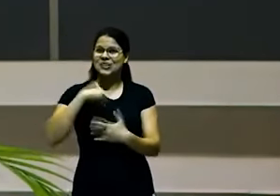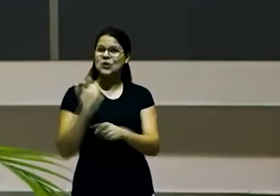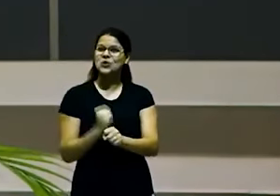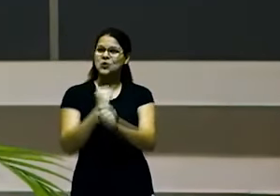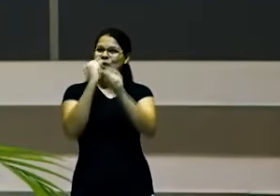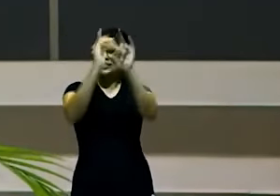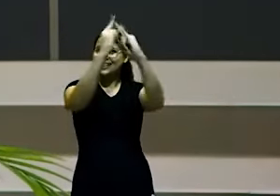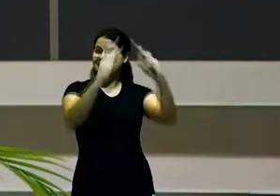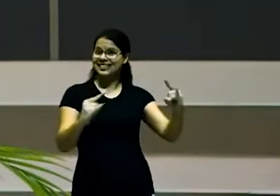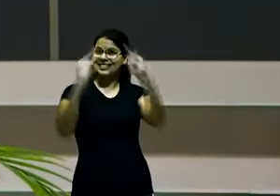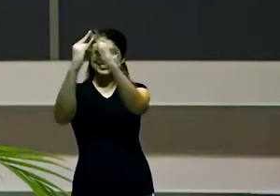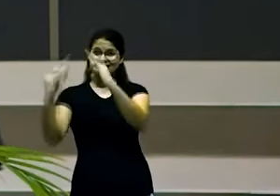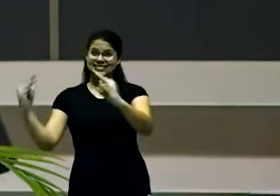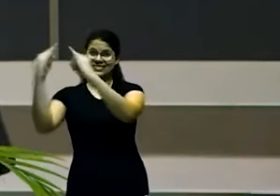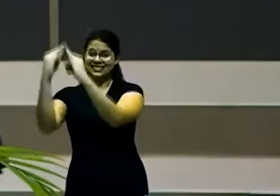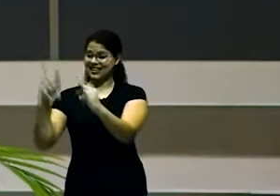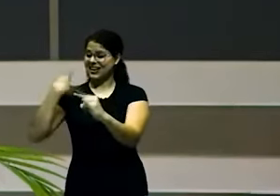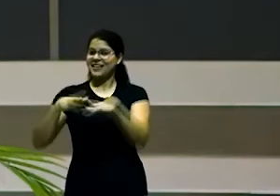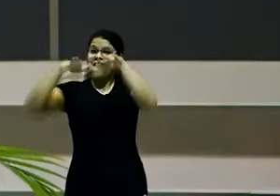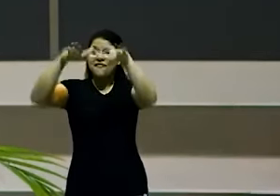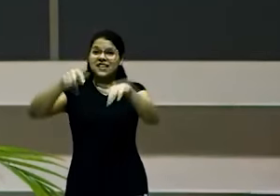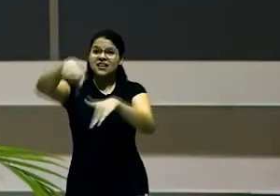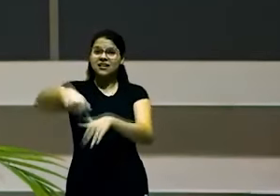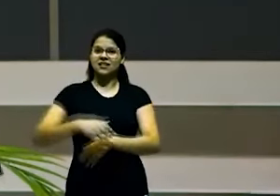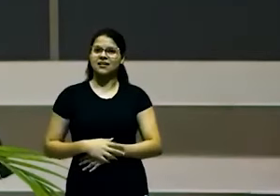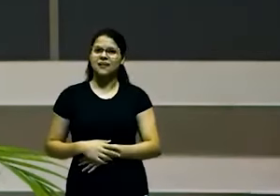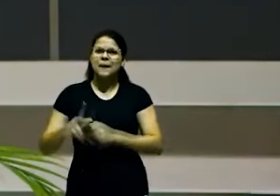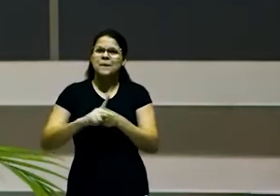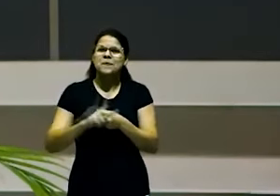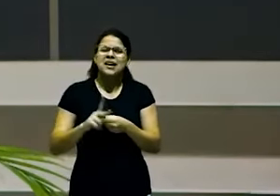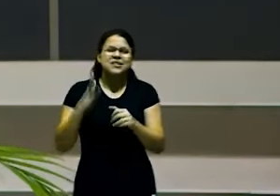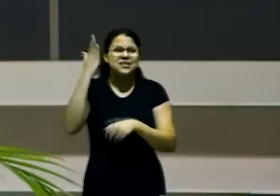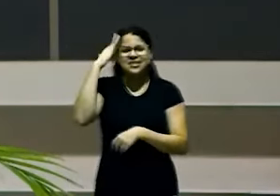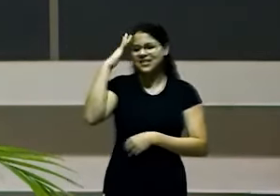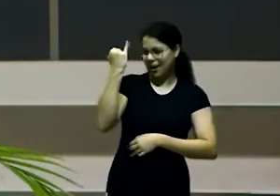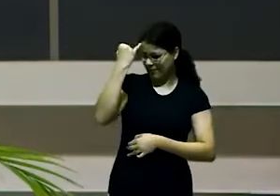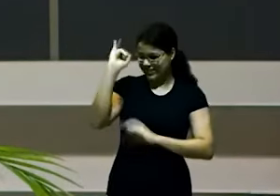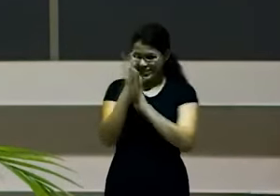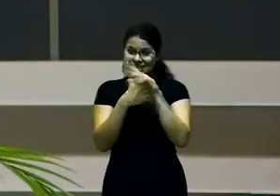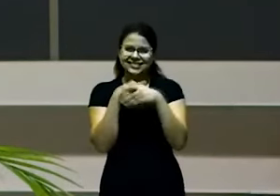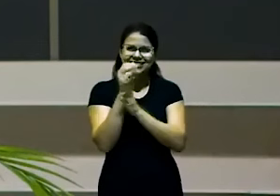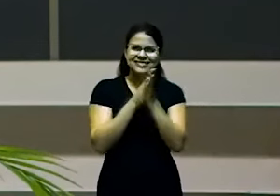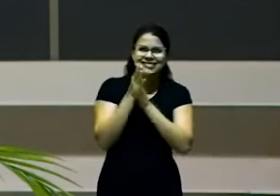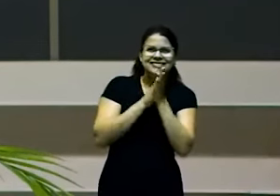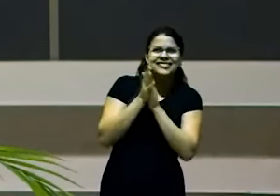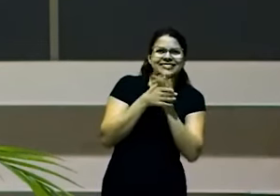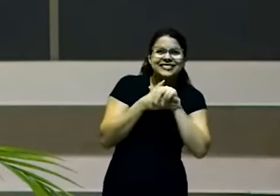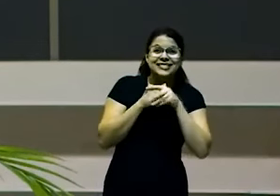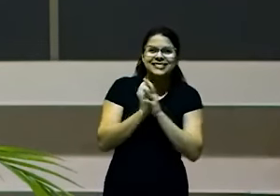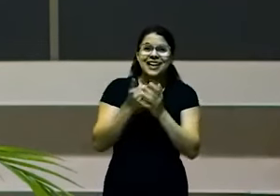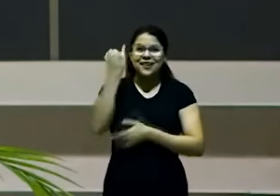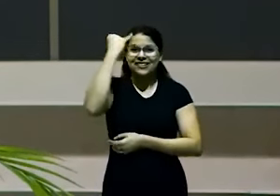todos aqui sempre querendo dar o jeitinho dele sempre querendo ser o dele